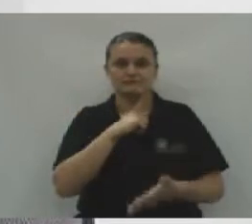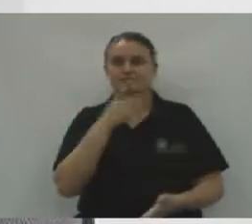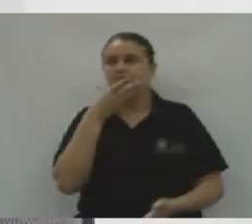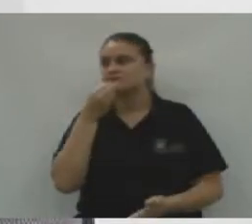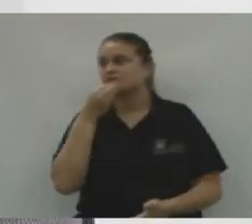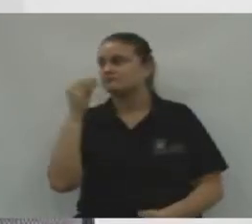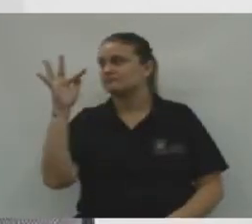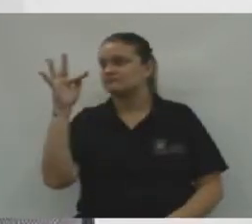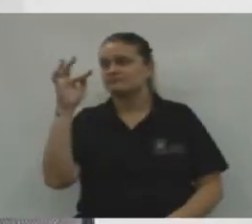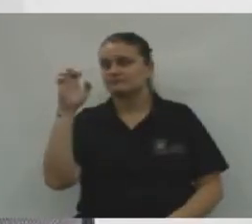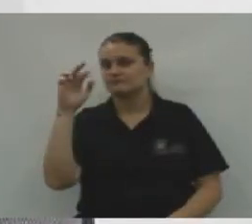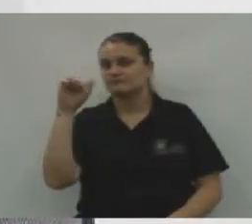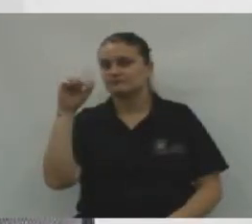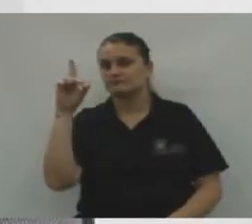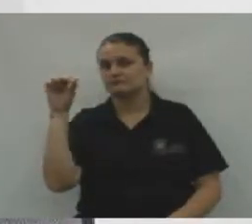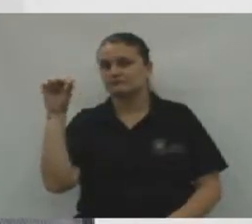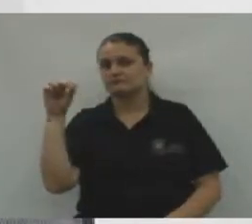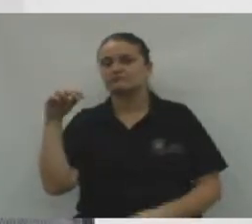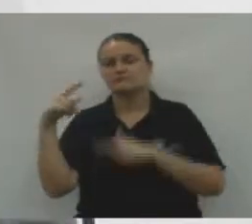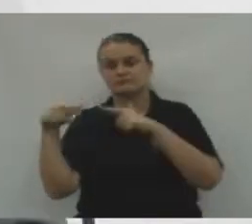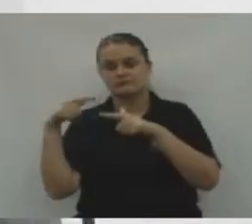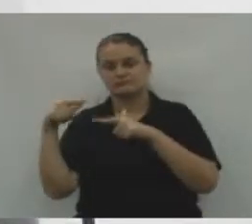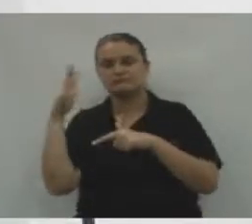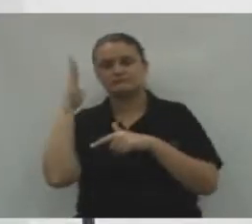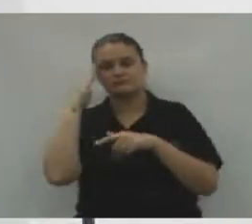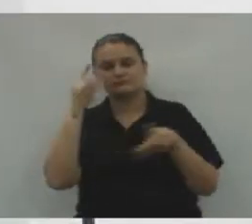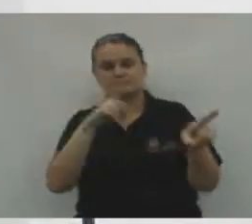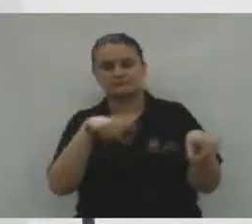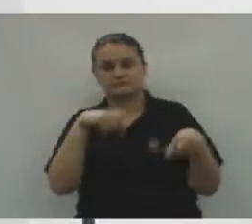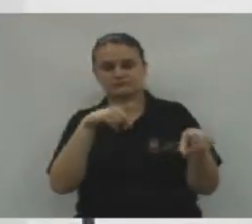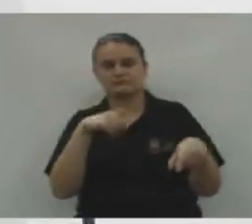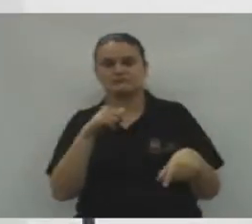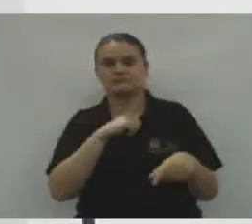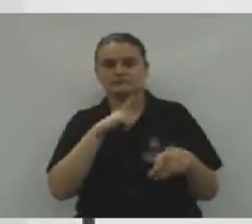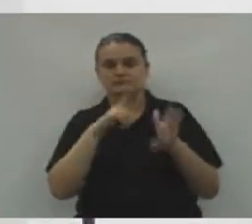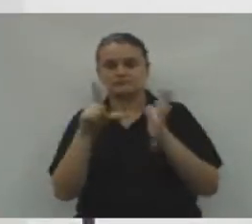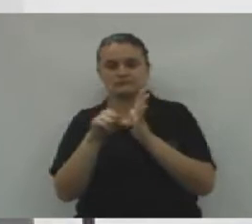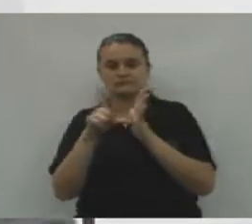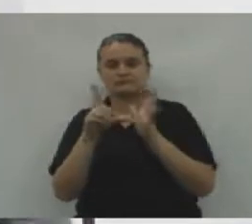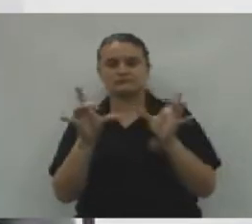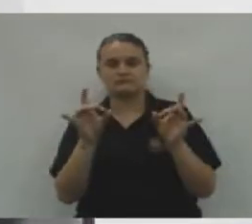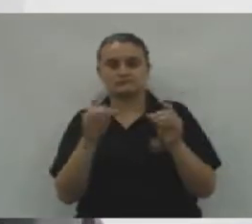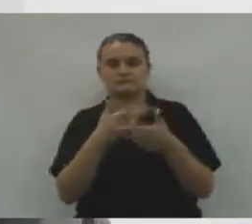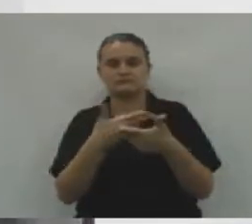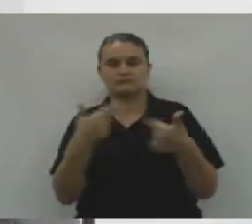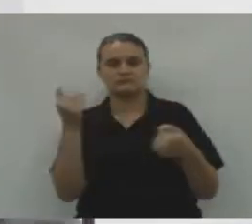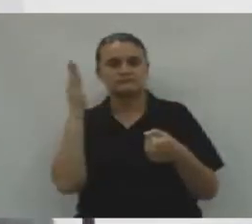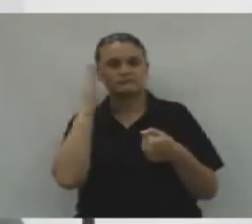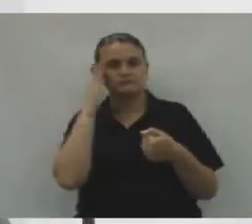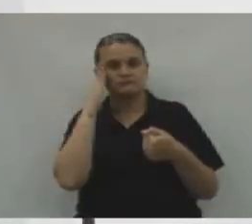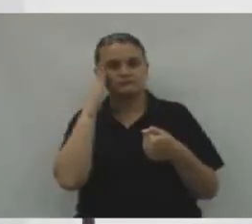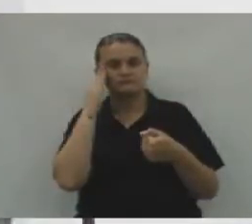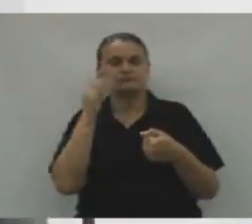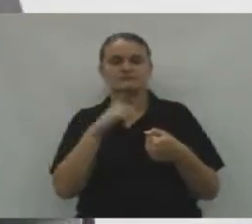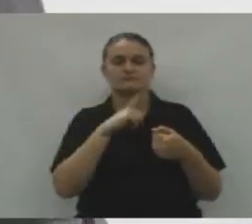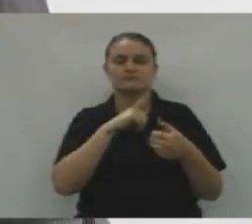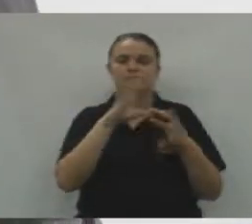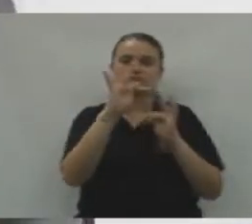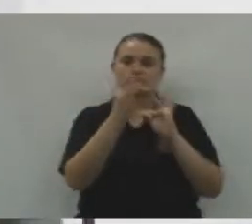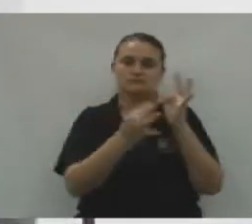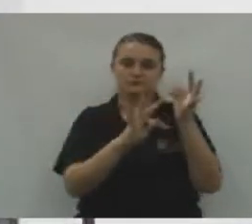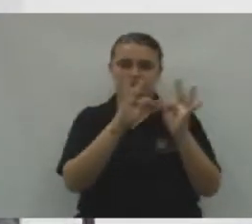que trabalha bastante com agricultores na sua loja agropecuária e sabe disso. Tem tecnologias